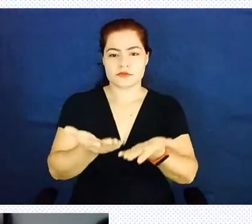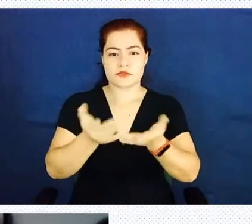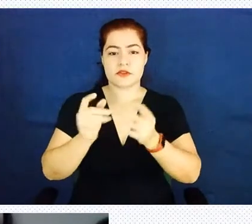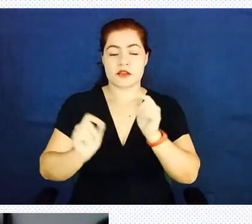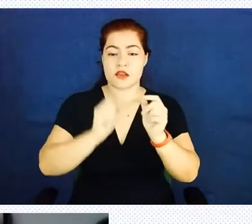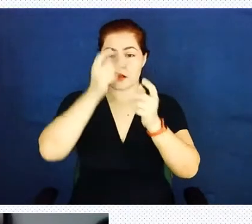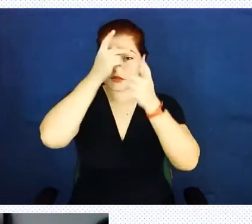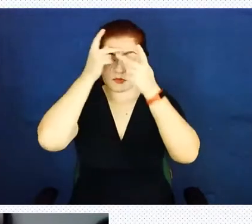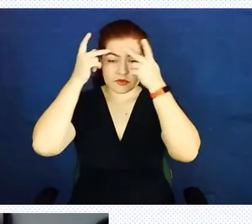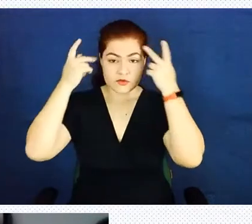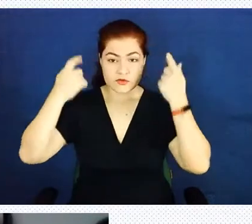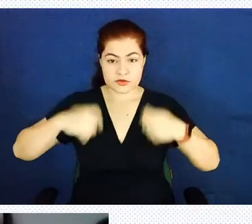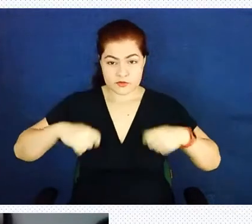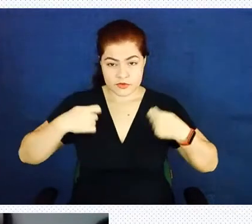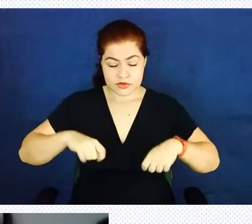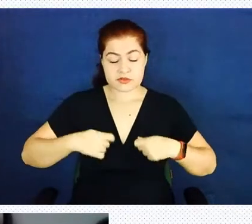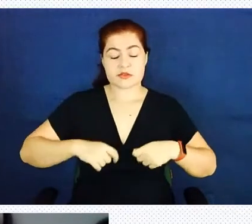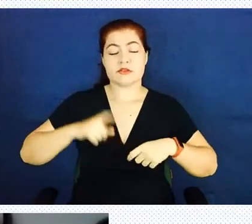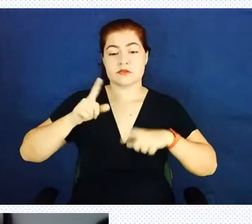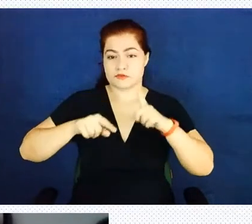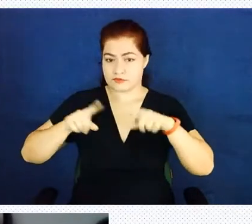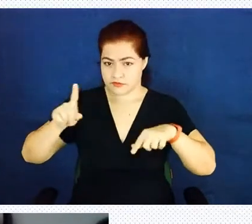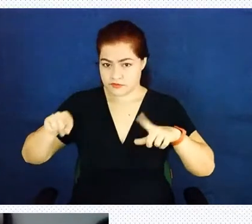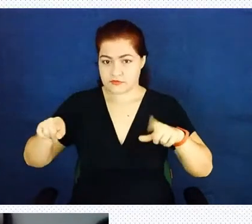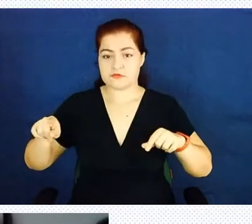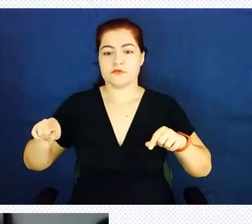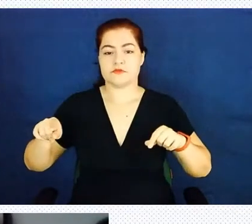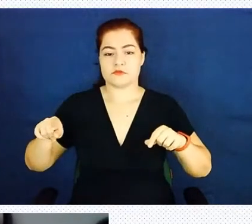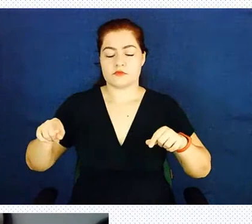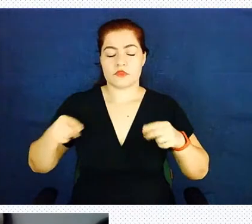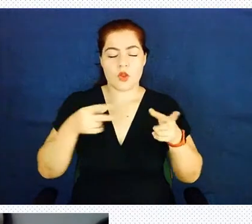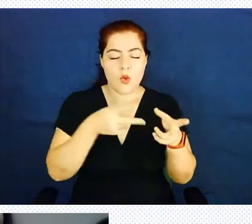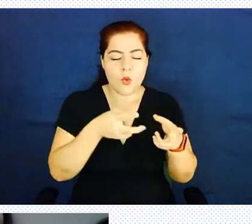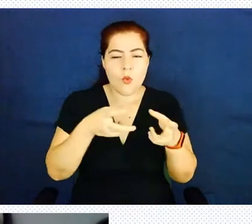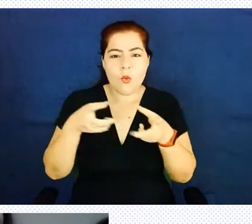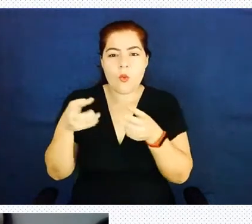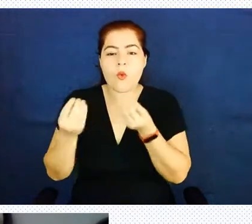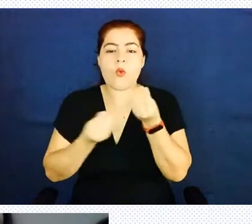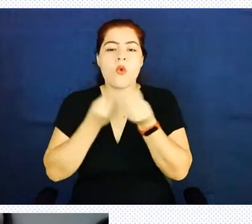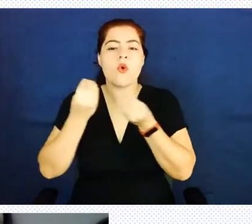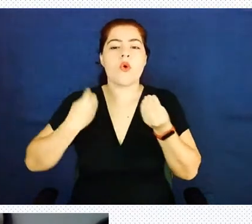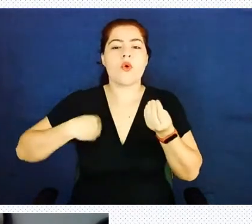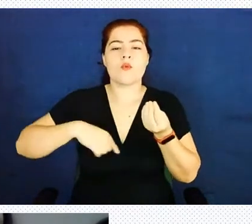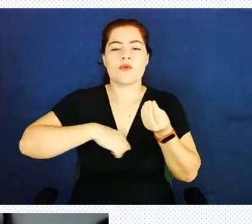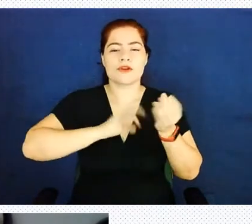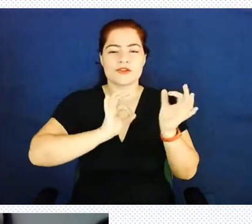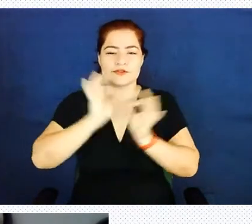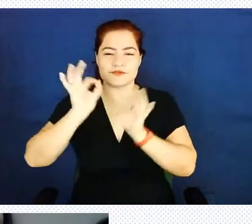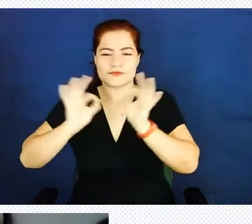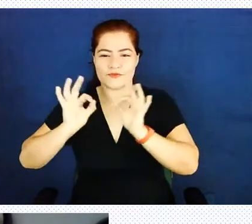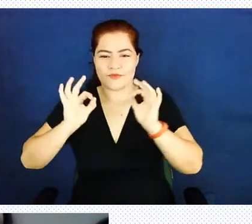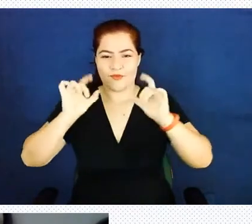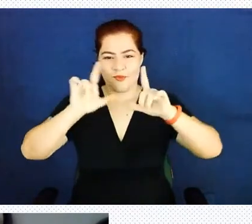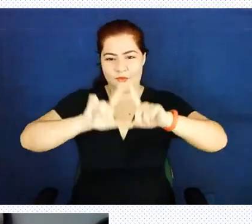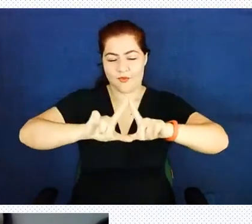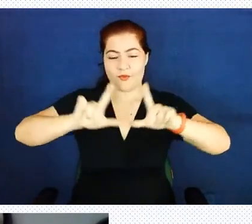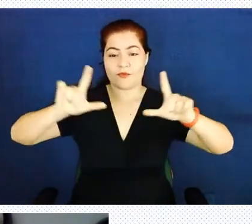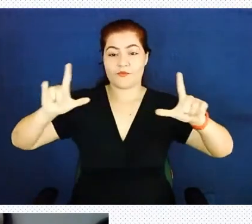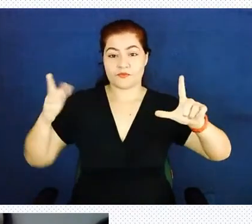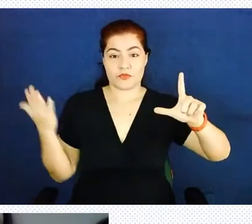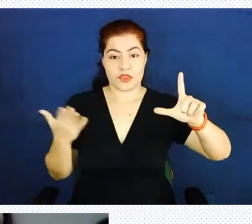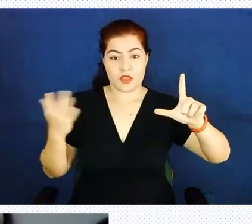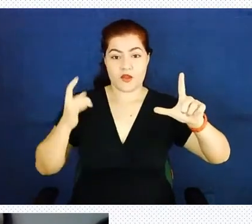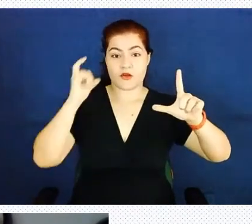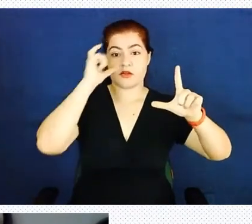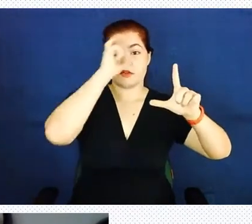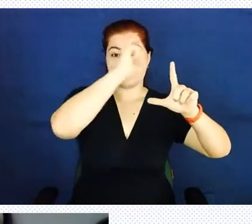que necessitam desse recurso perceber como é que nós estamos aqui na tela. Nós estamos em 3